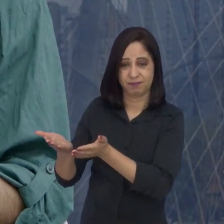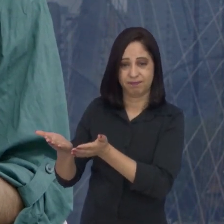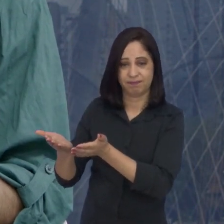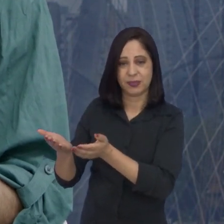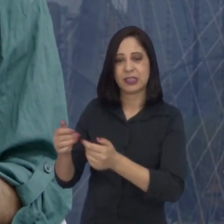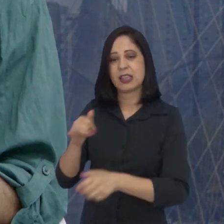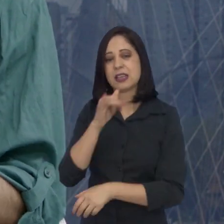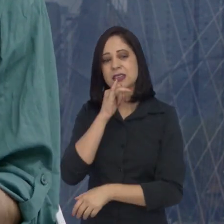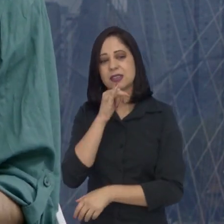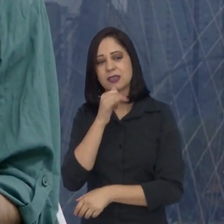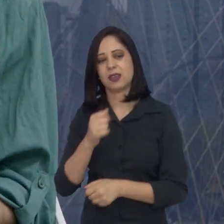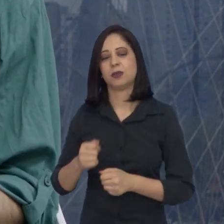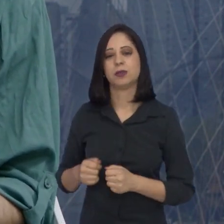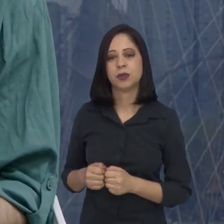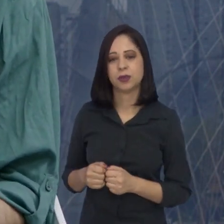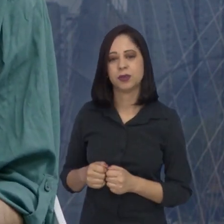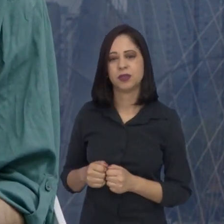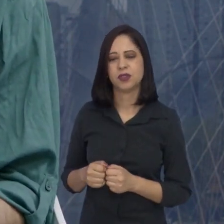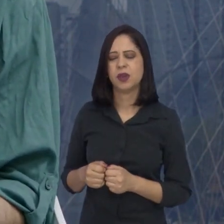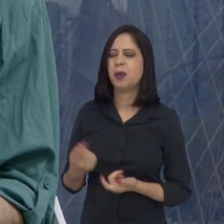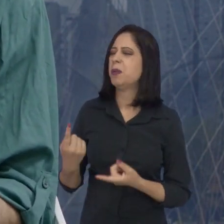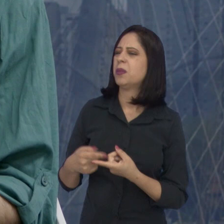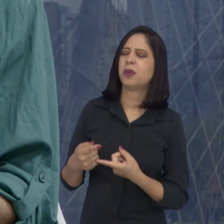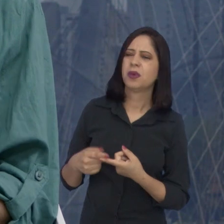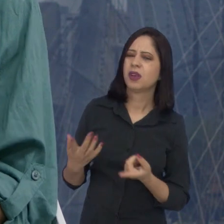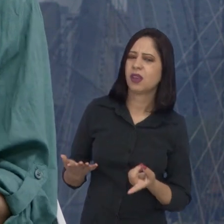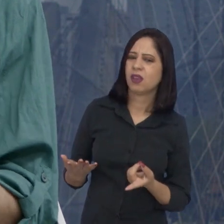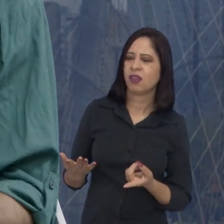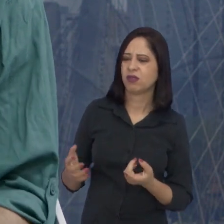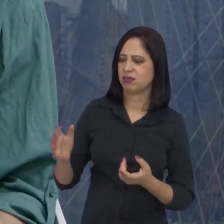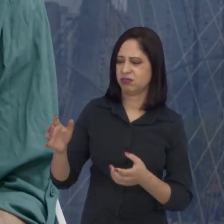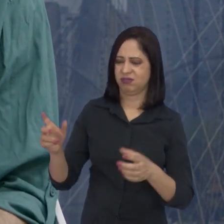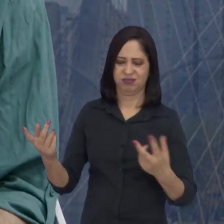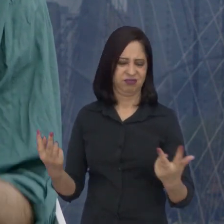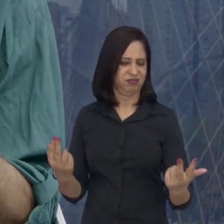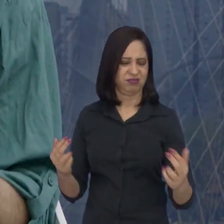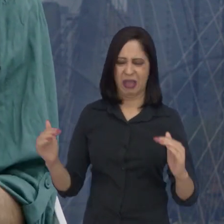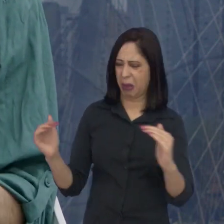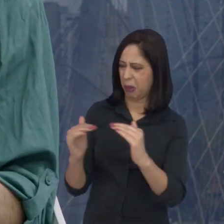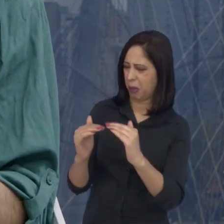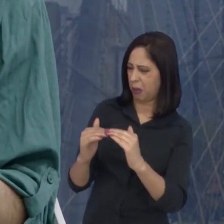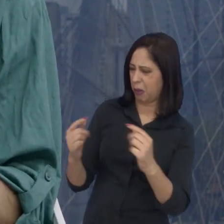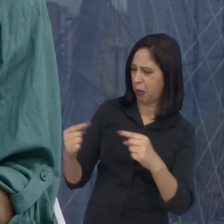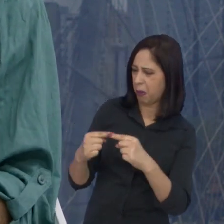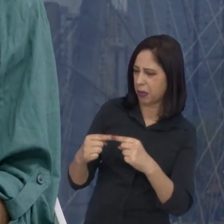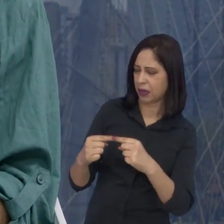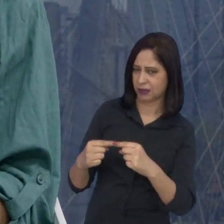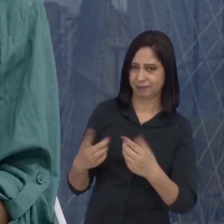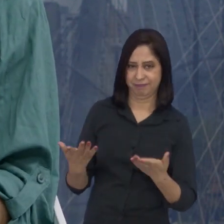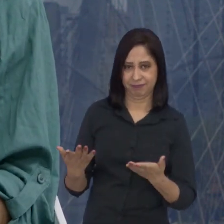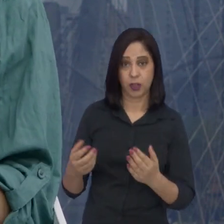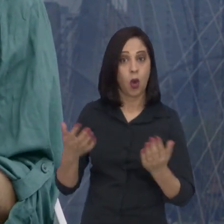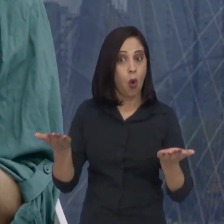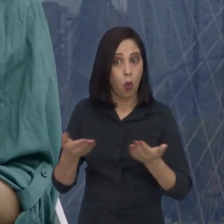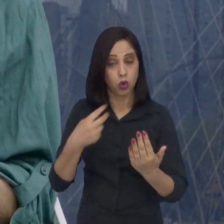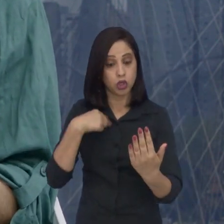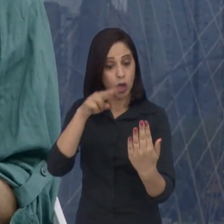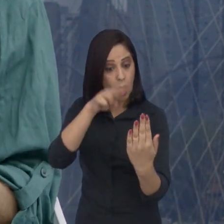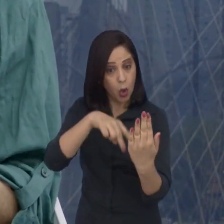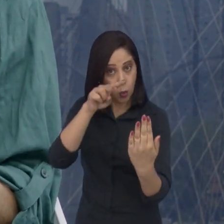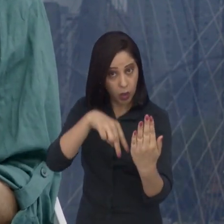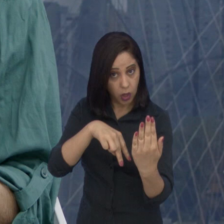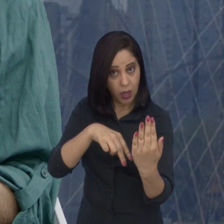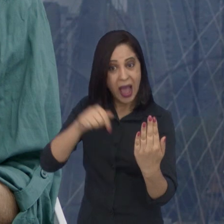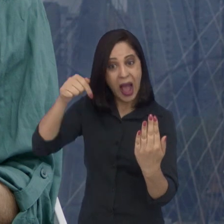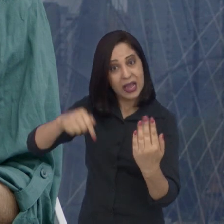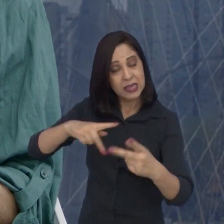assim, embora se fale assim, o que tem a ver uma coisa com a outra? Hoje eu li que no município de